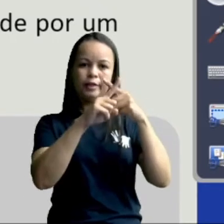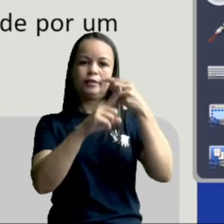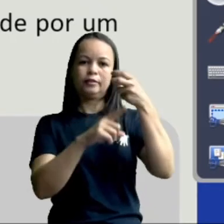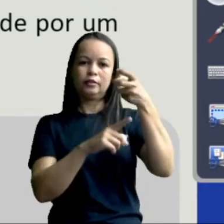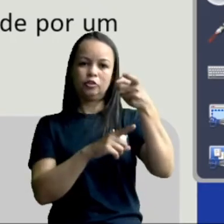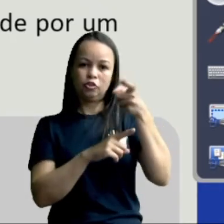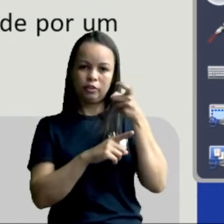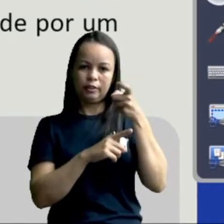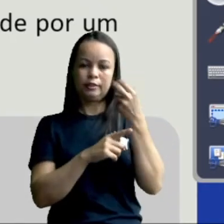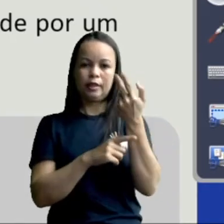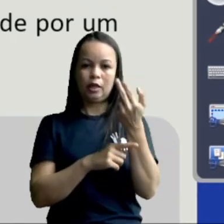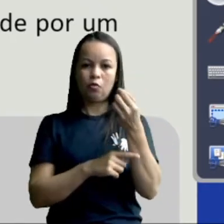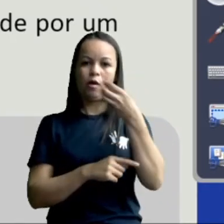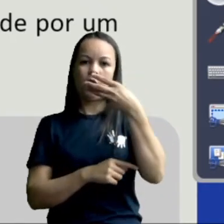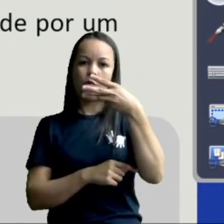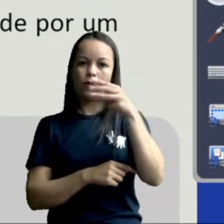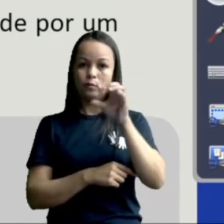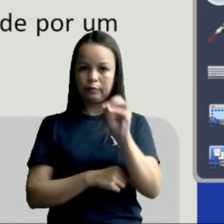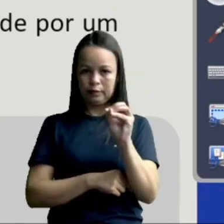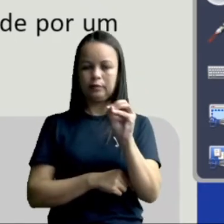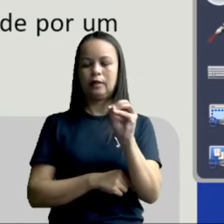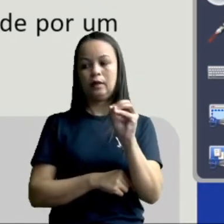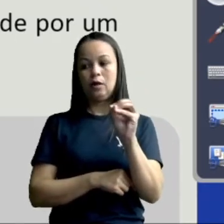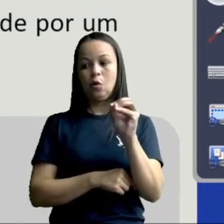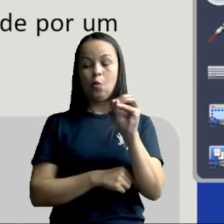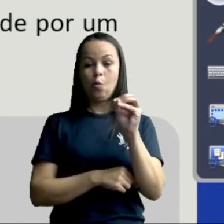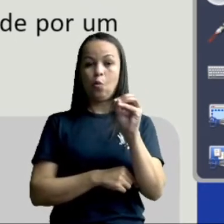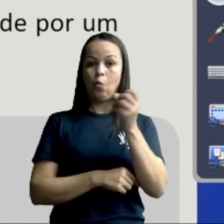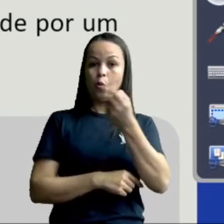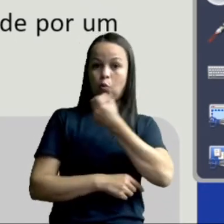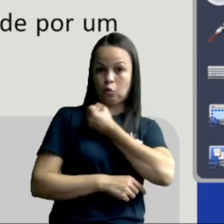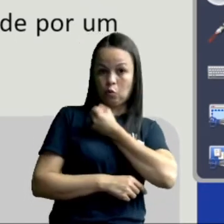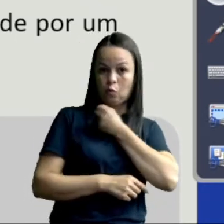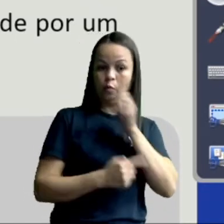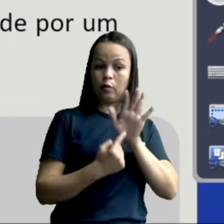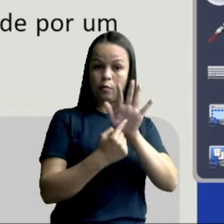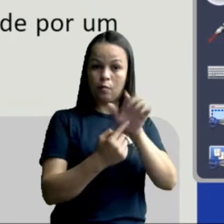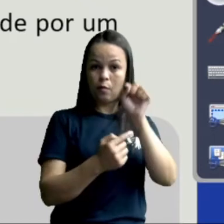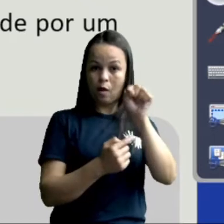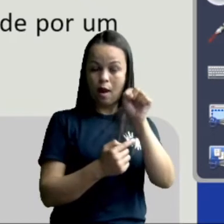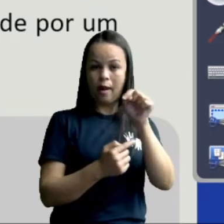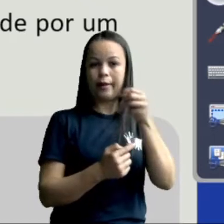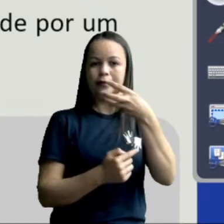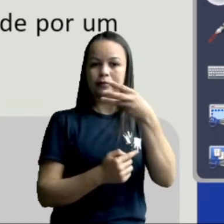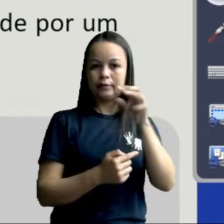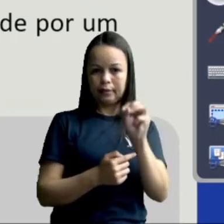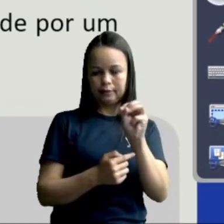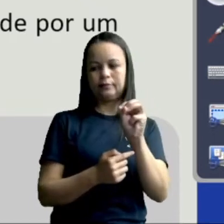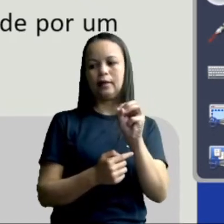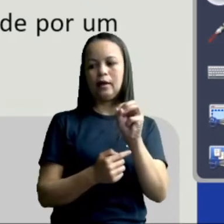a 30. Ou seja, o número aqui envolvido é o 30. E no primeiro membro, a